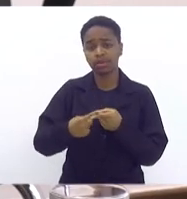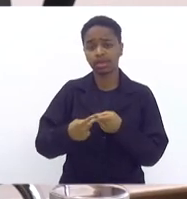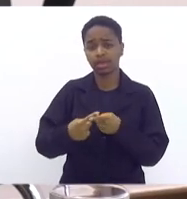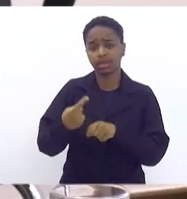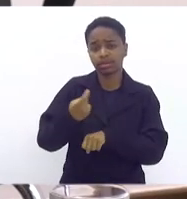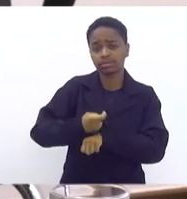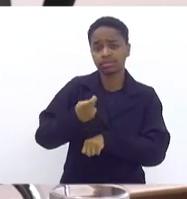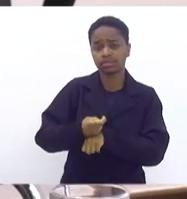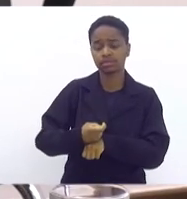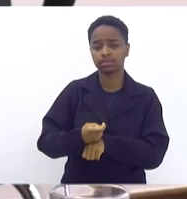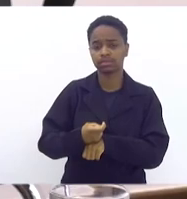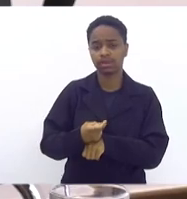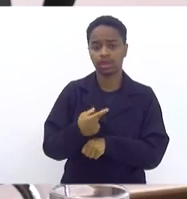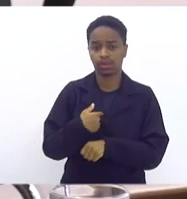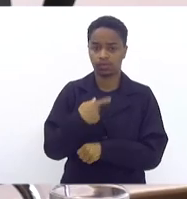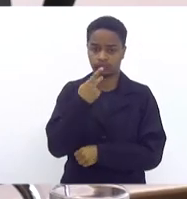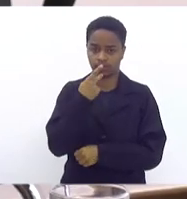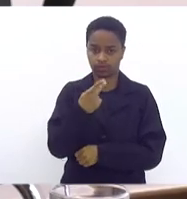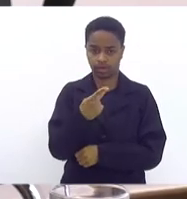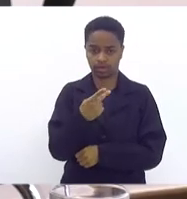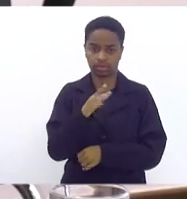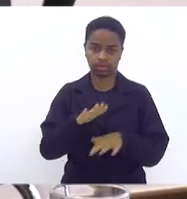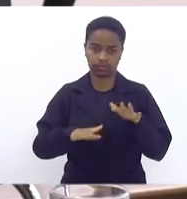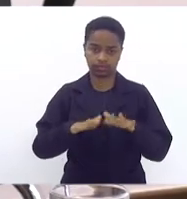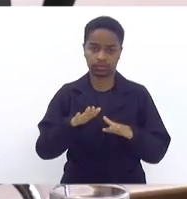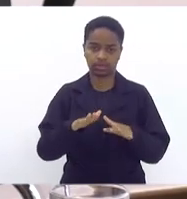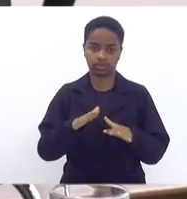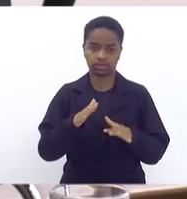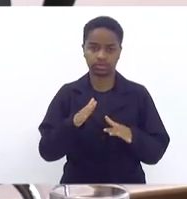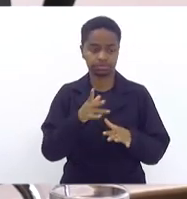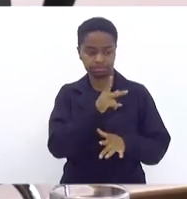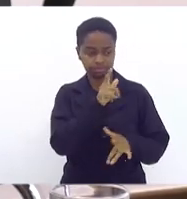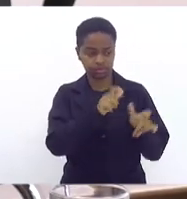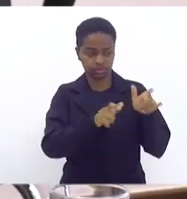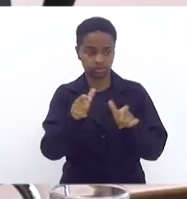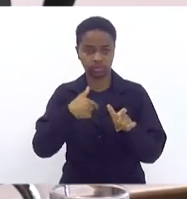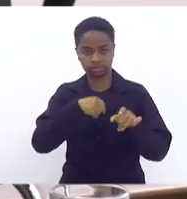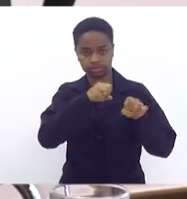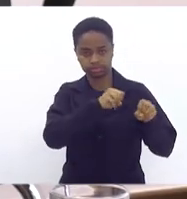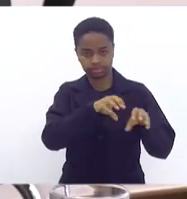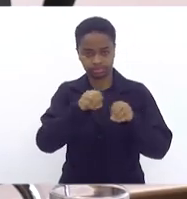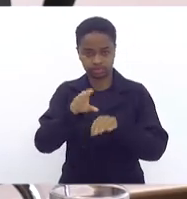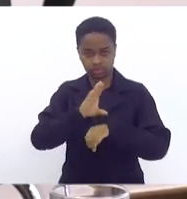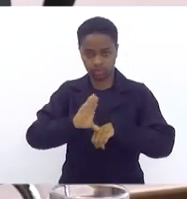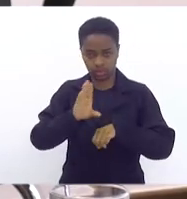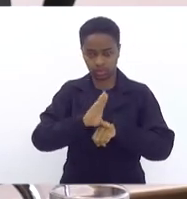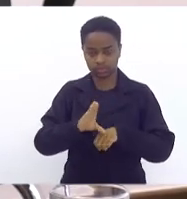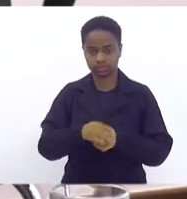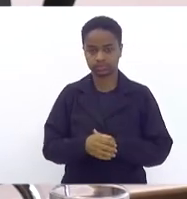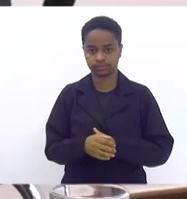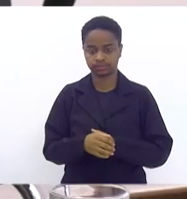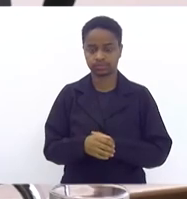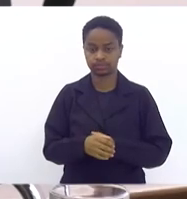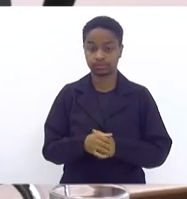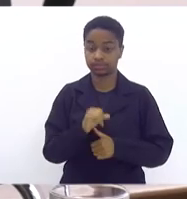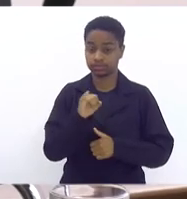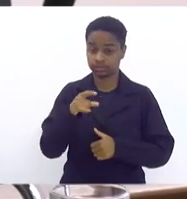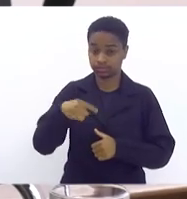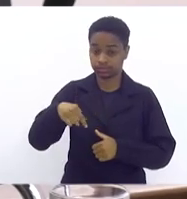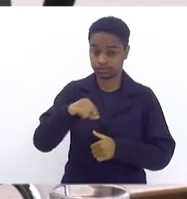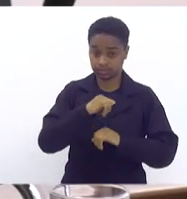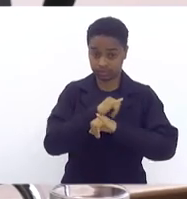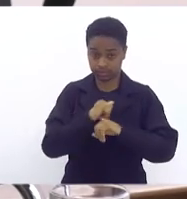estúpido eu falo às vezes pros meus pares quando eu dou aula nos cursos de formação e aperfeiçoamento quando vocês decretam a